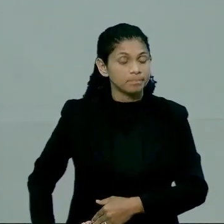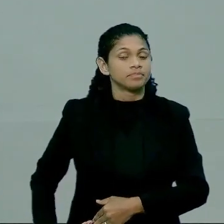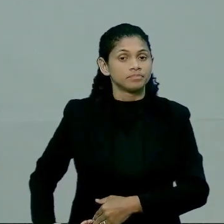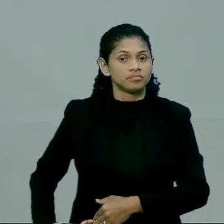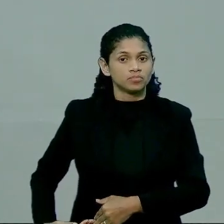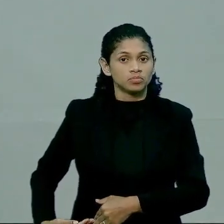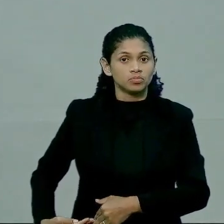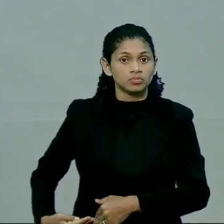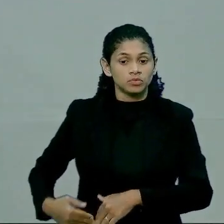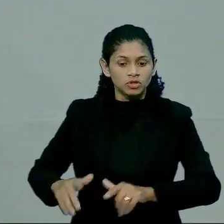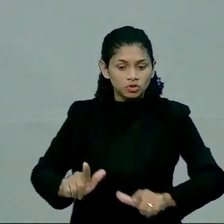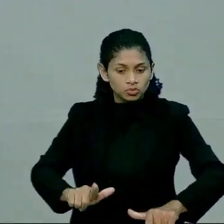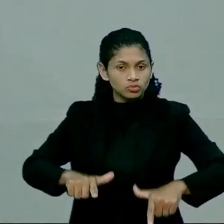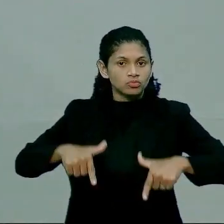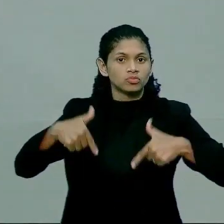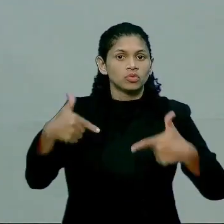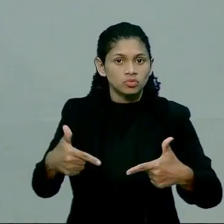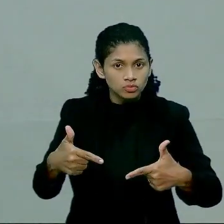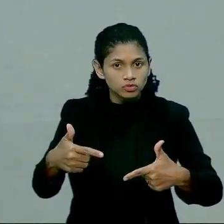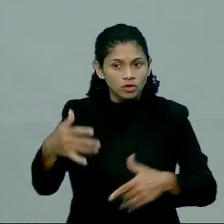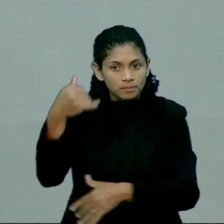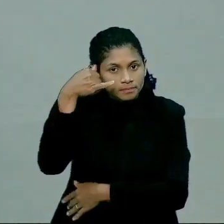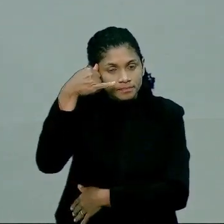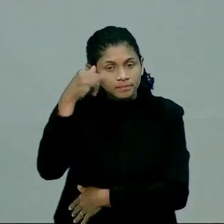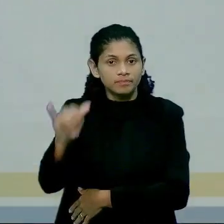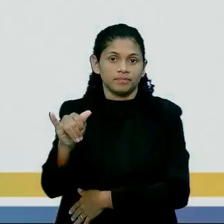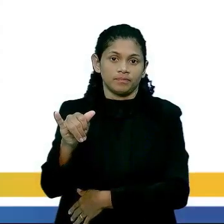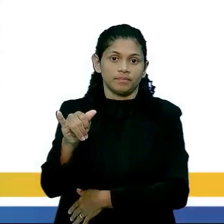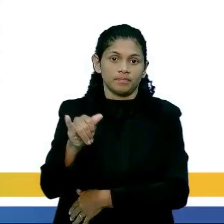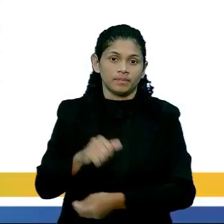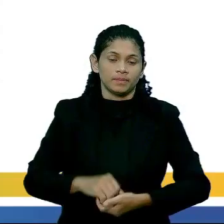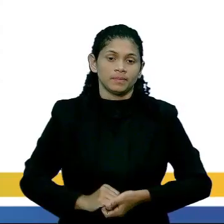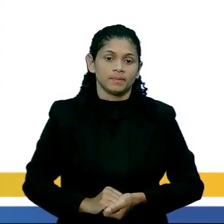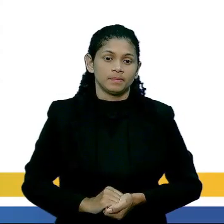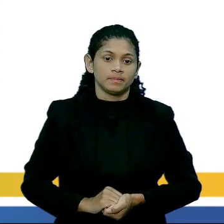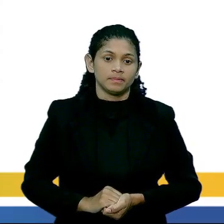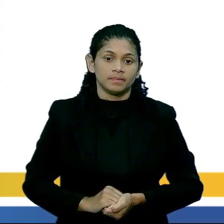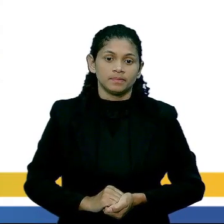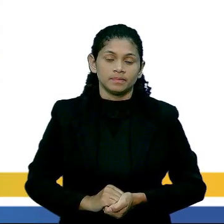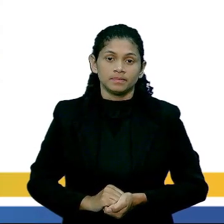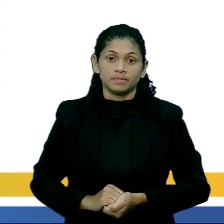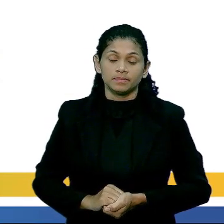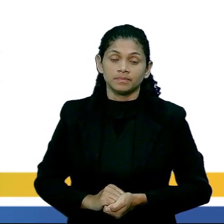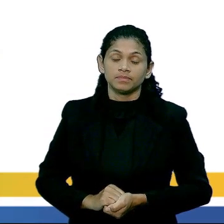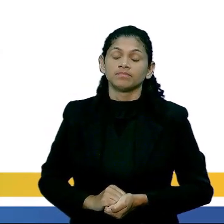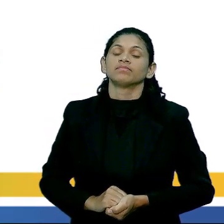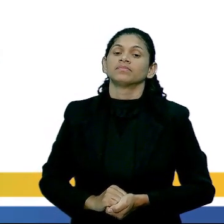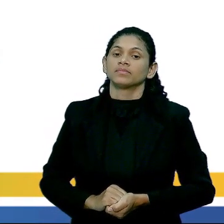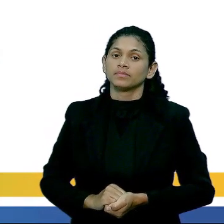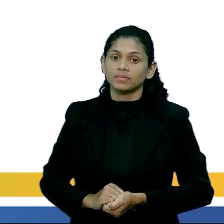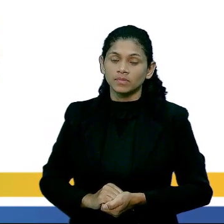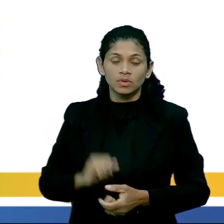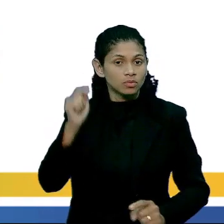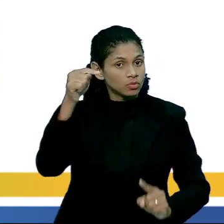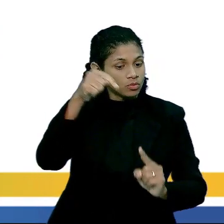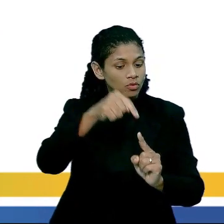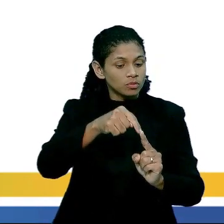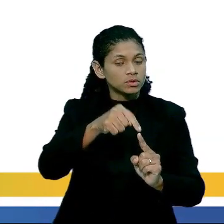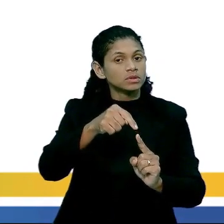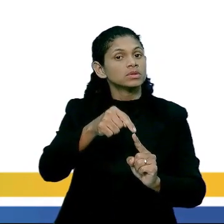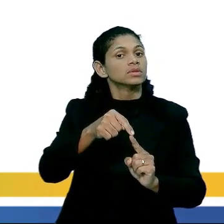de combater de prevenir tá então ele Isso é uma função social